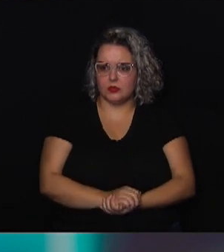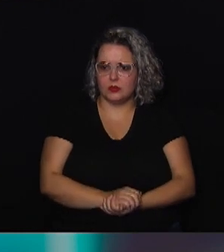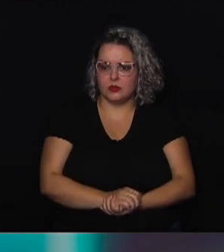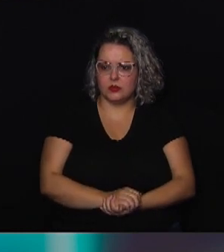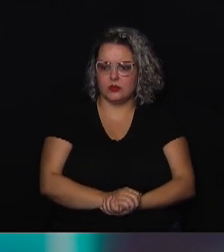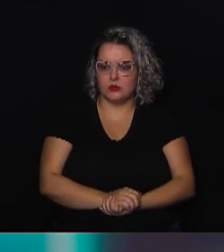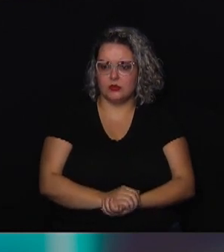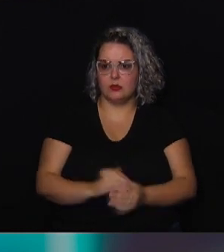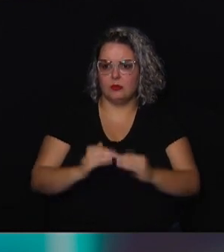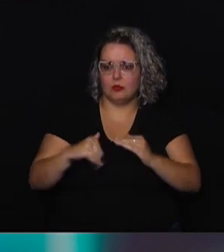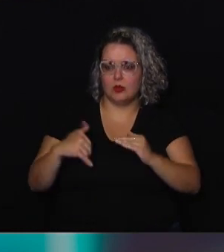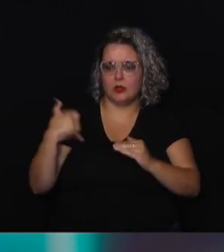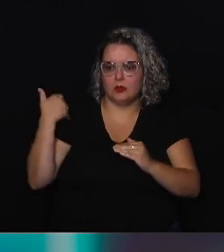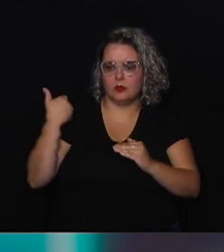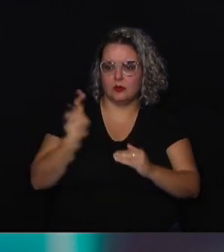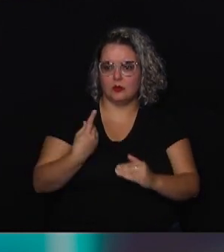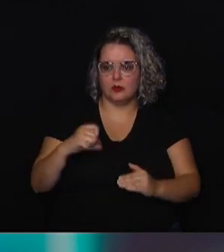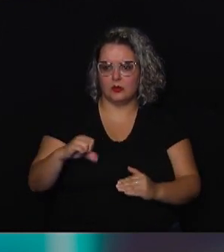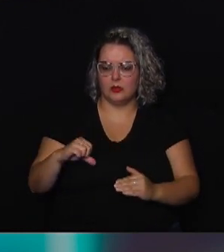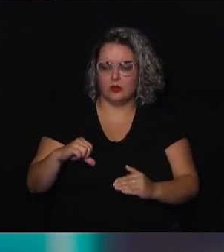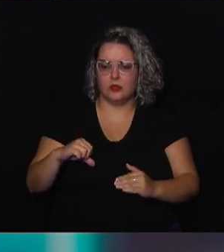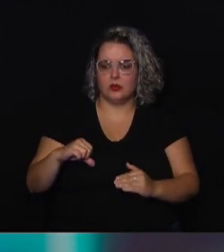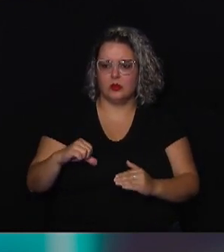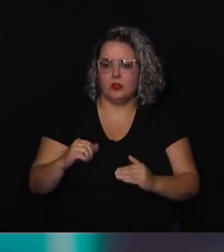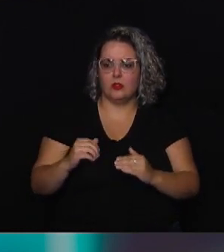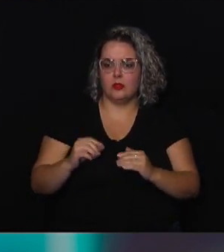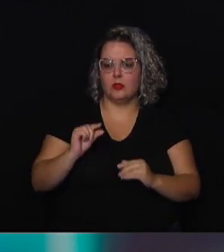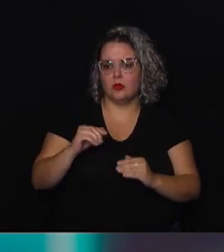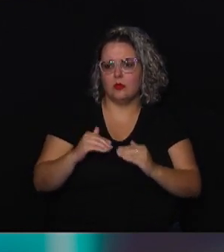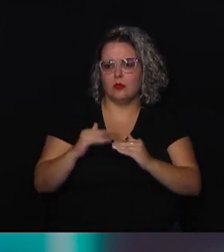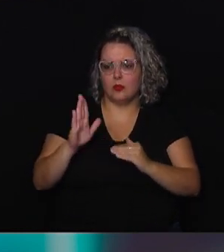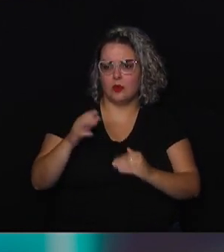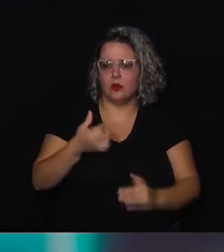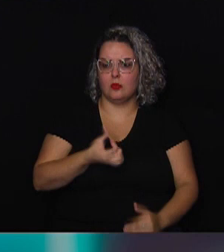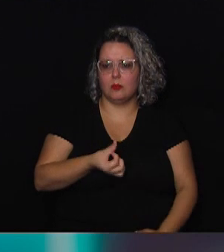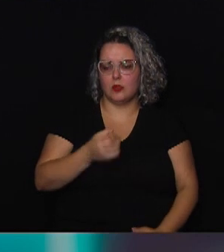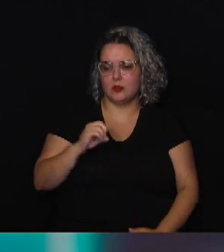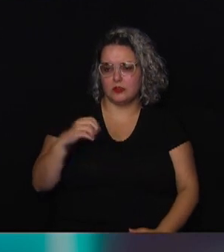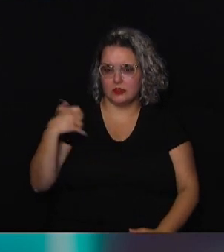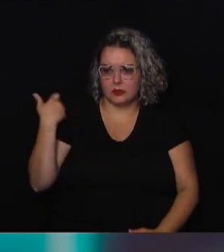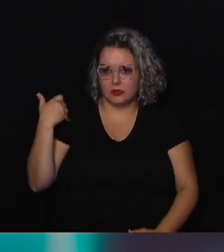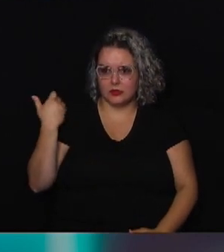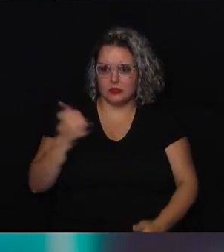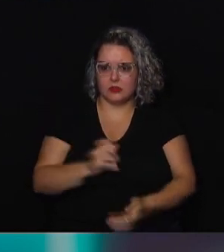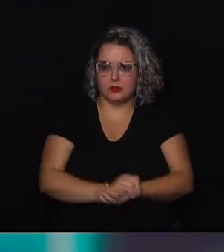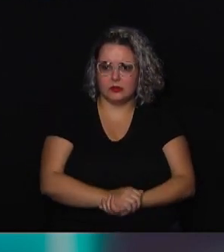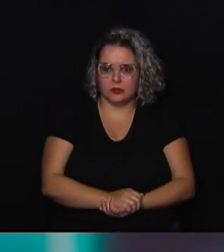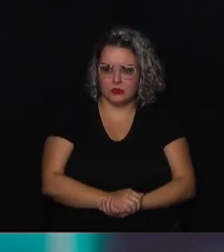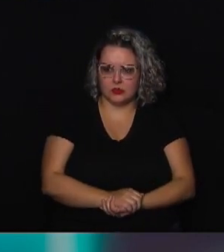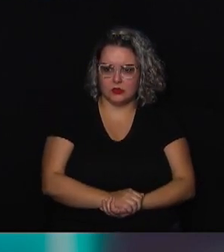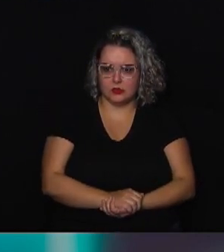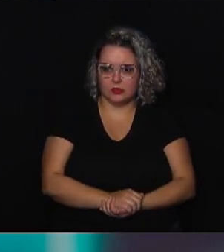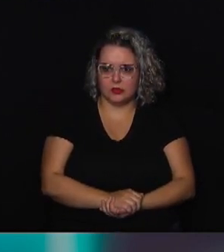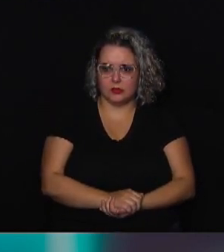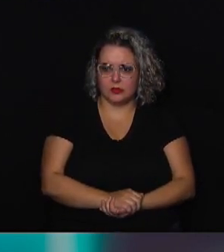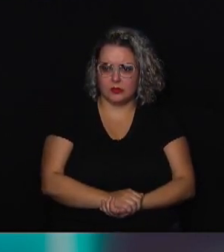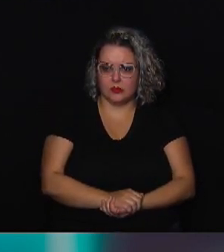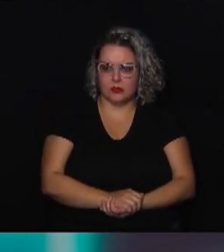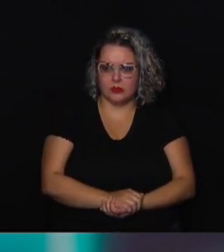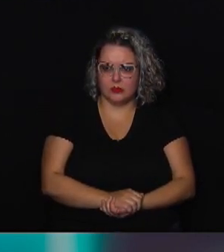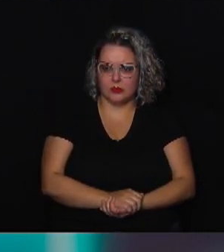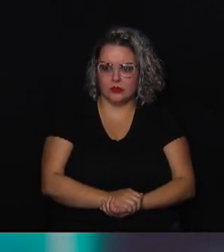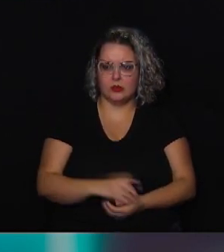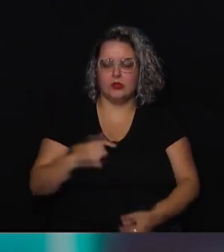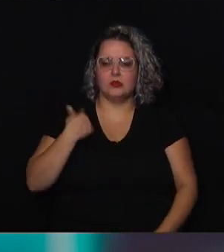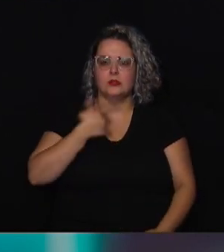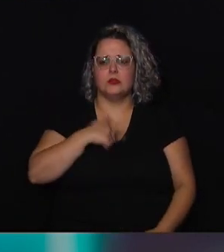19 anos e um público um pouco maior de maiores de 60 anos, né? Mostrando o quanto as nossas políticas